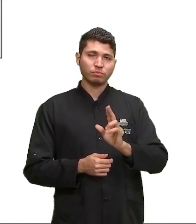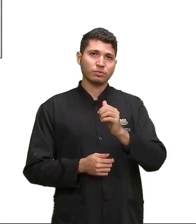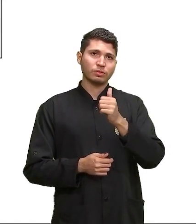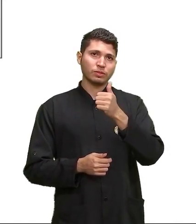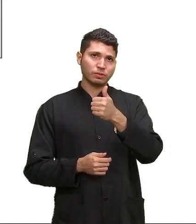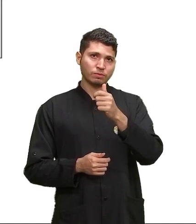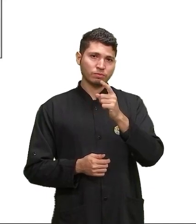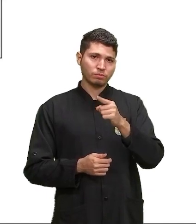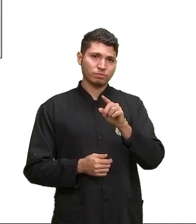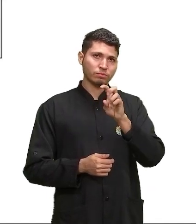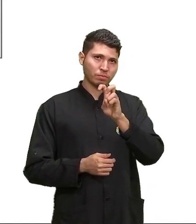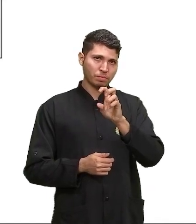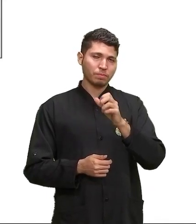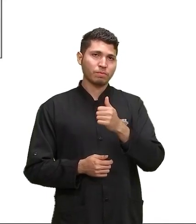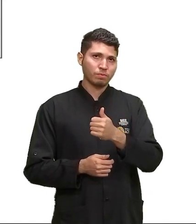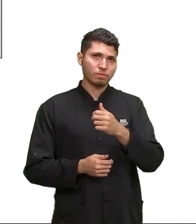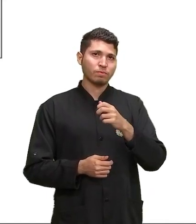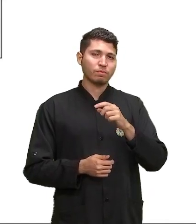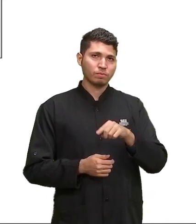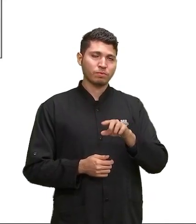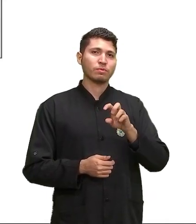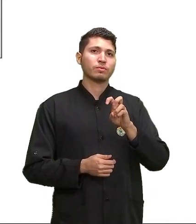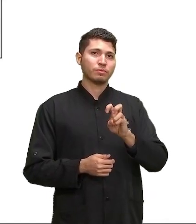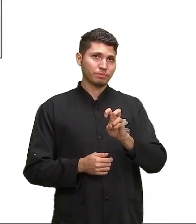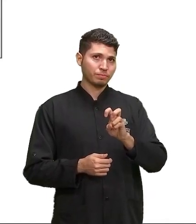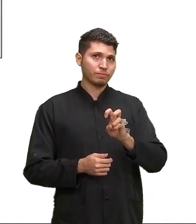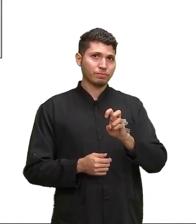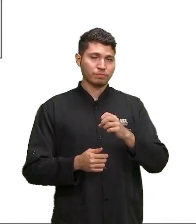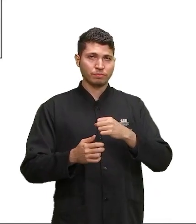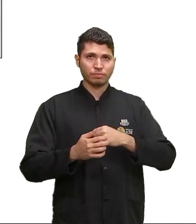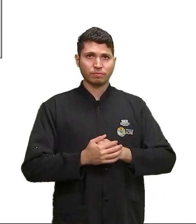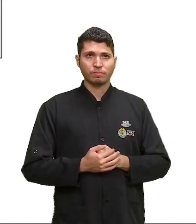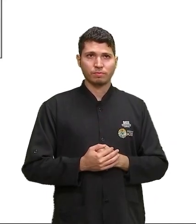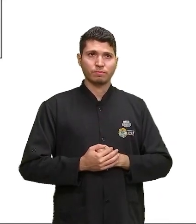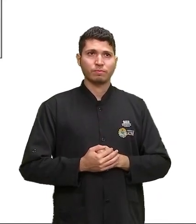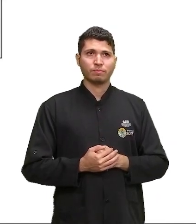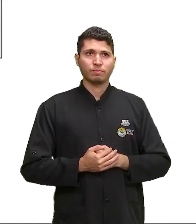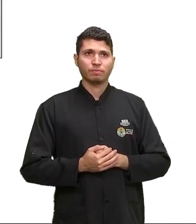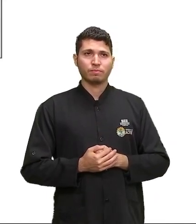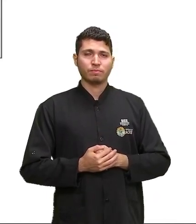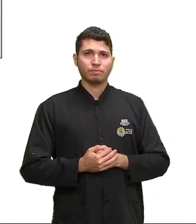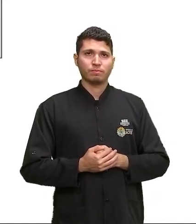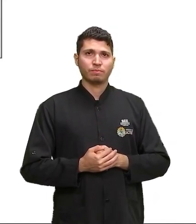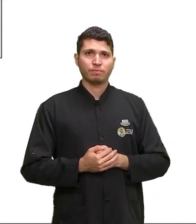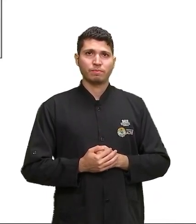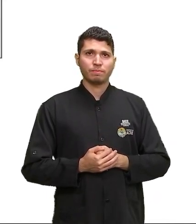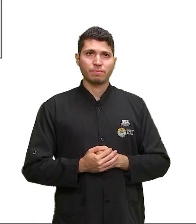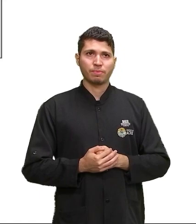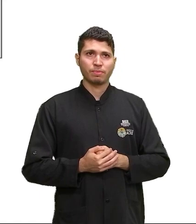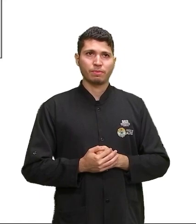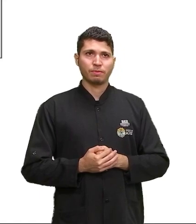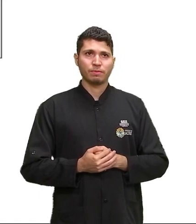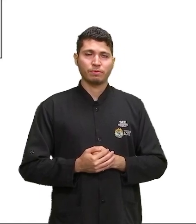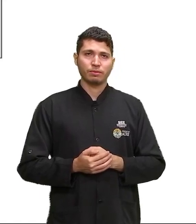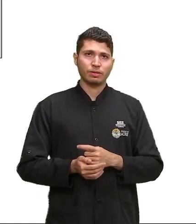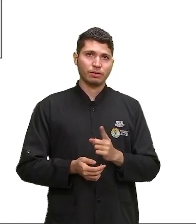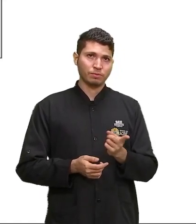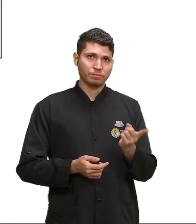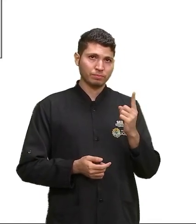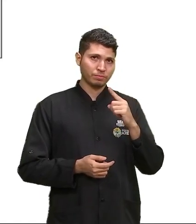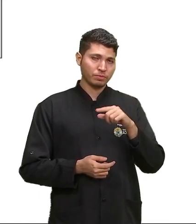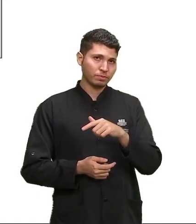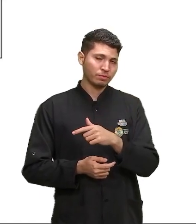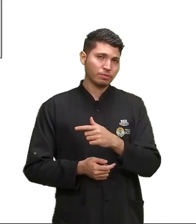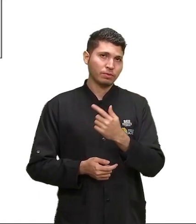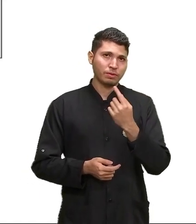1,5, 3 de novo. Agora, essa alternativa a gente já, meu Deus, de cara é a mais errada. Por quê? Porque são